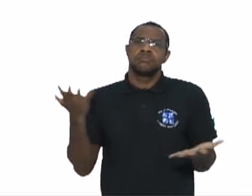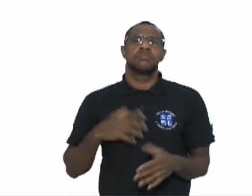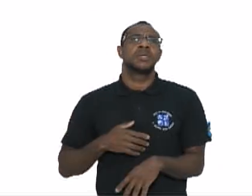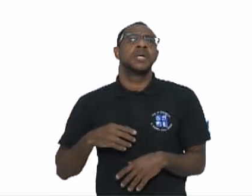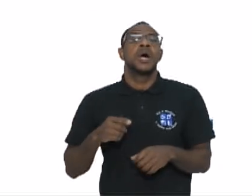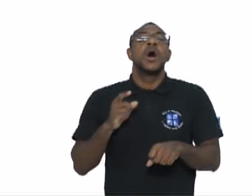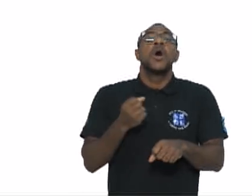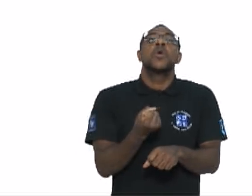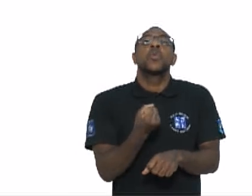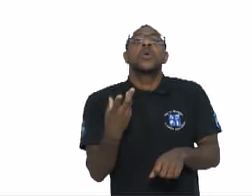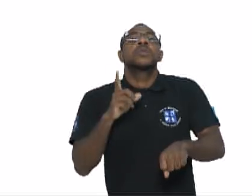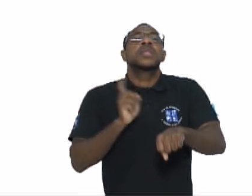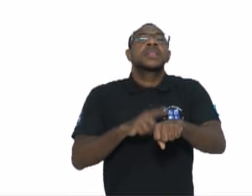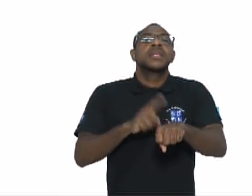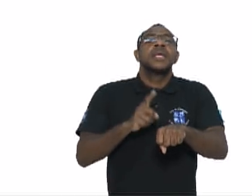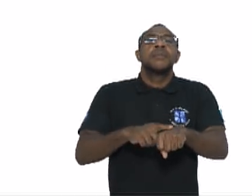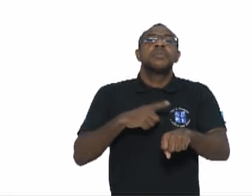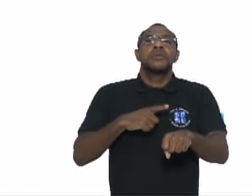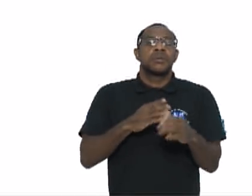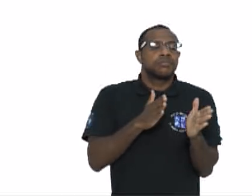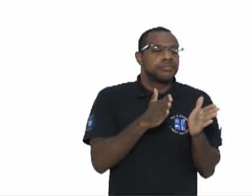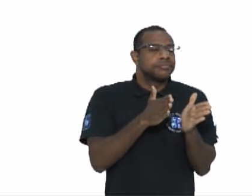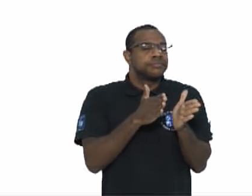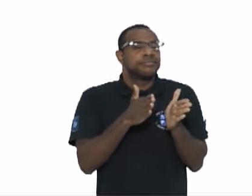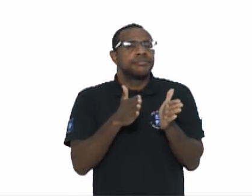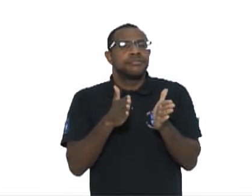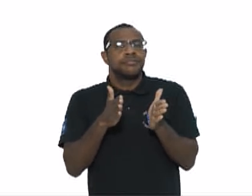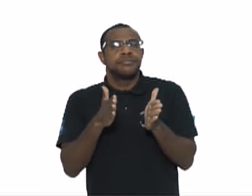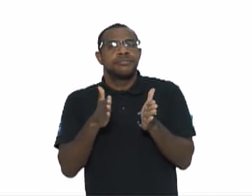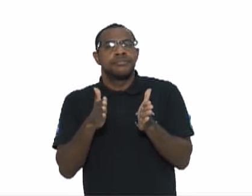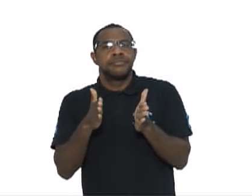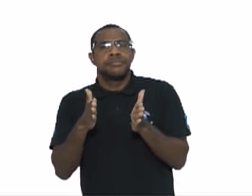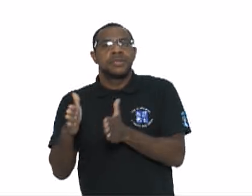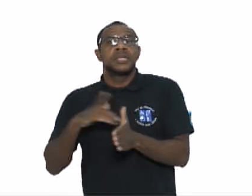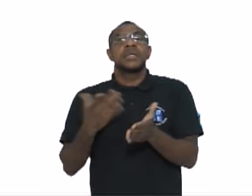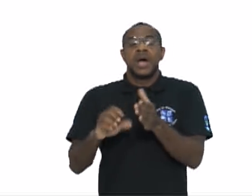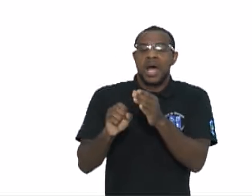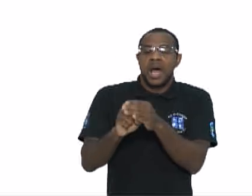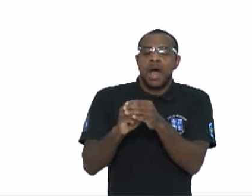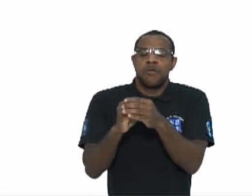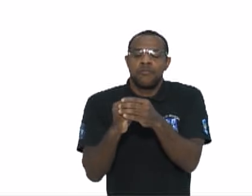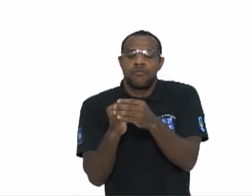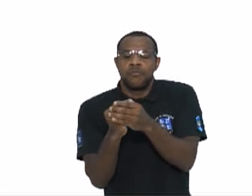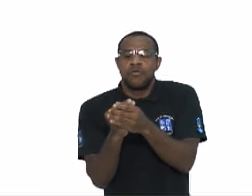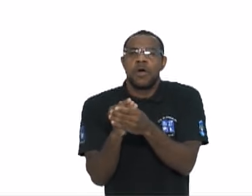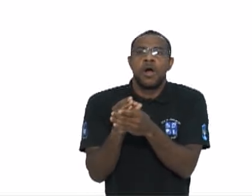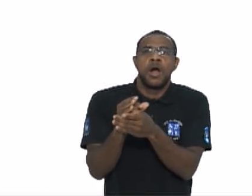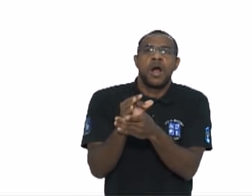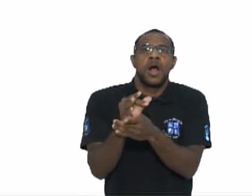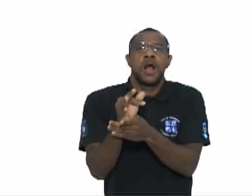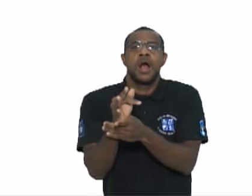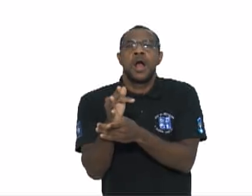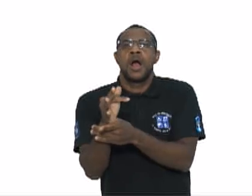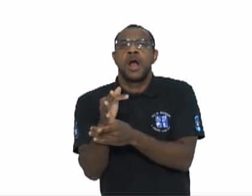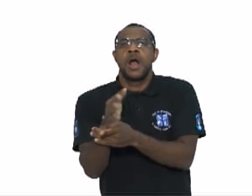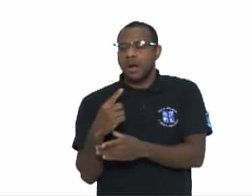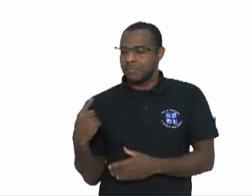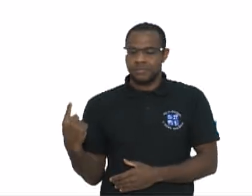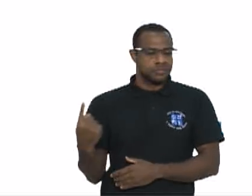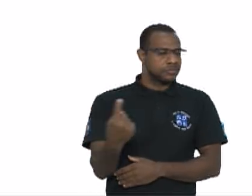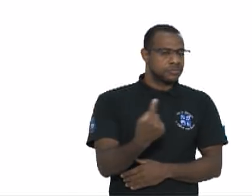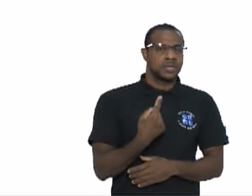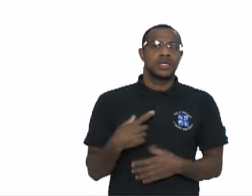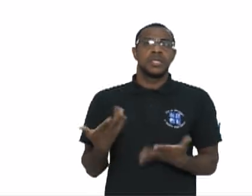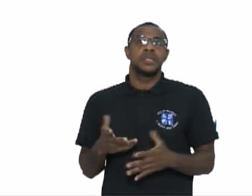tempo estará enfrentando esse Éden e tampouco aquelas flores que foram plantadas ao nosso redor. E